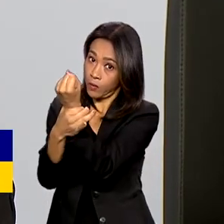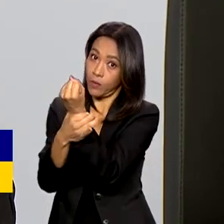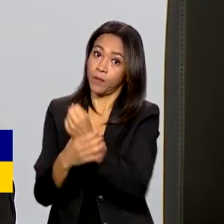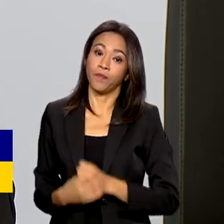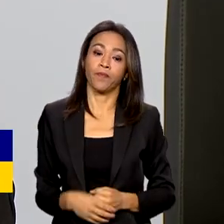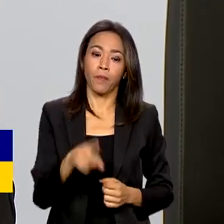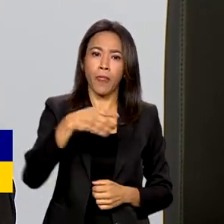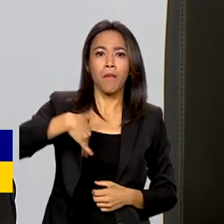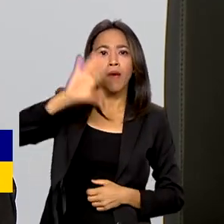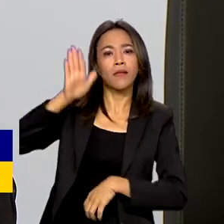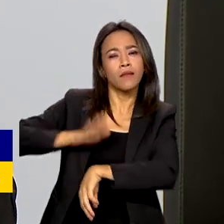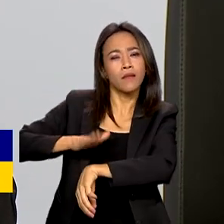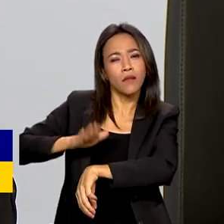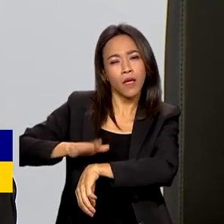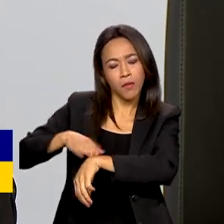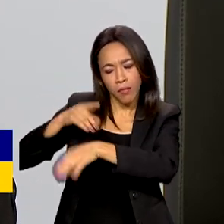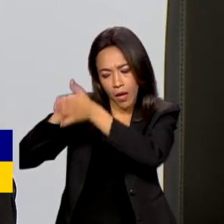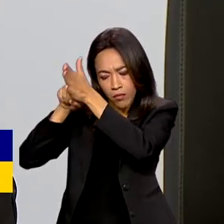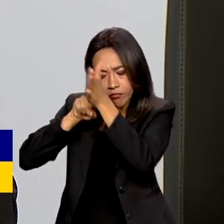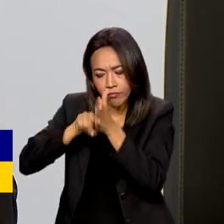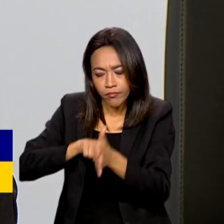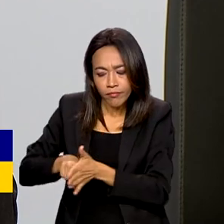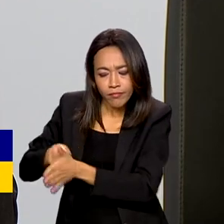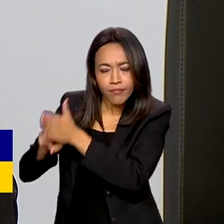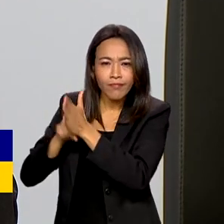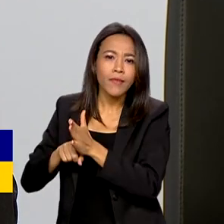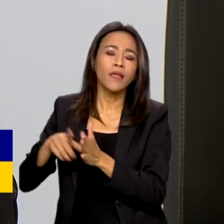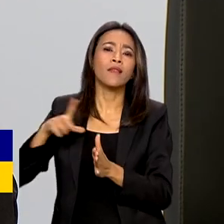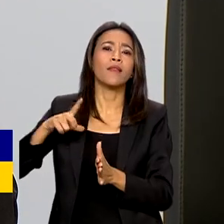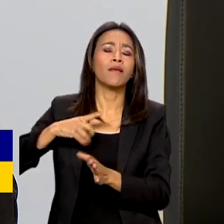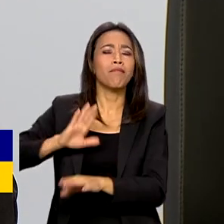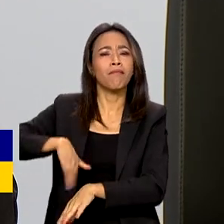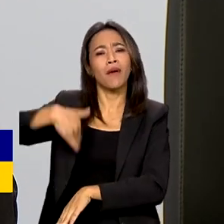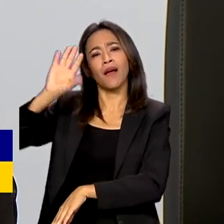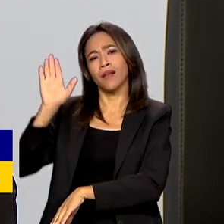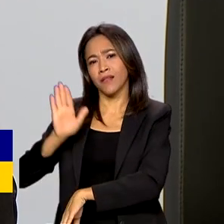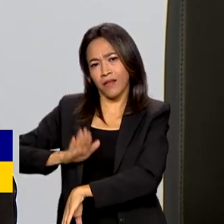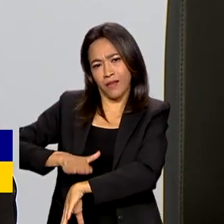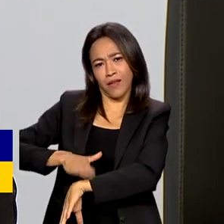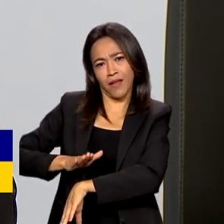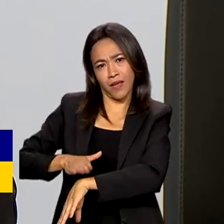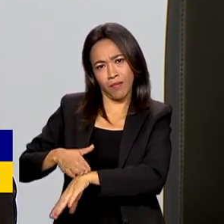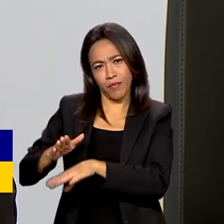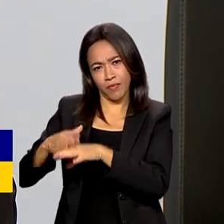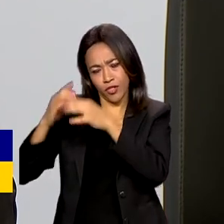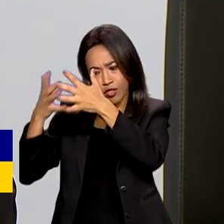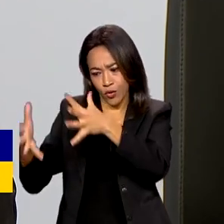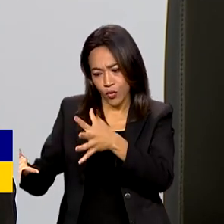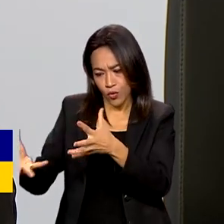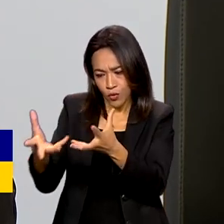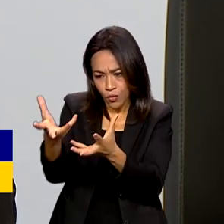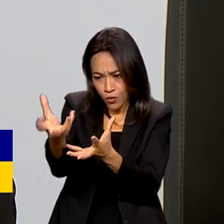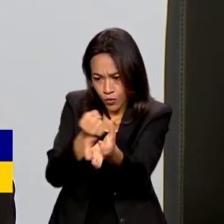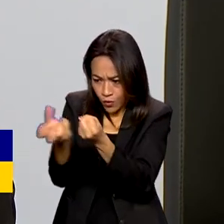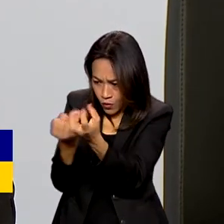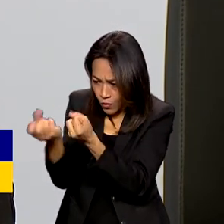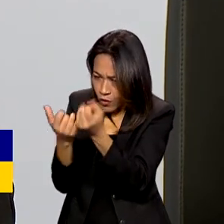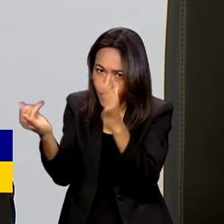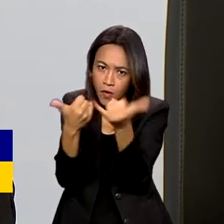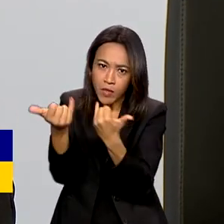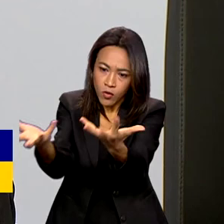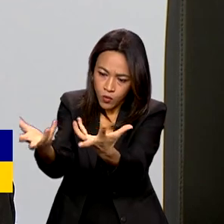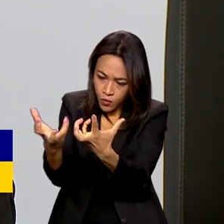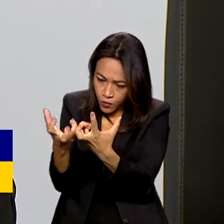mais tempo para examinar e principalmente abre mais espaço de tempo de processamento de cuidado de